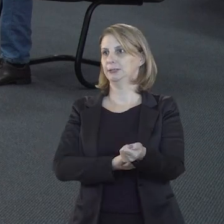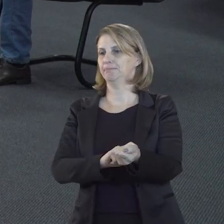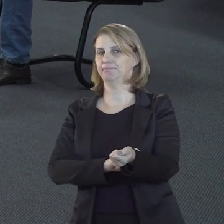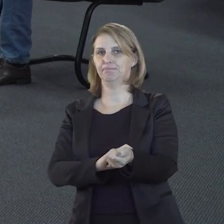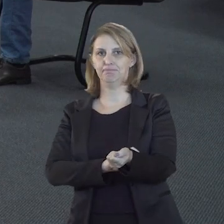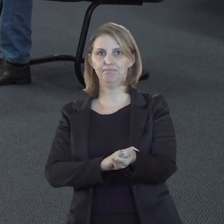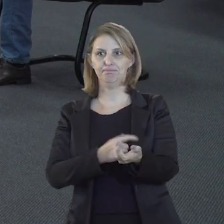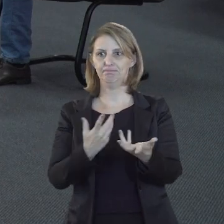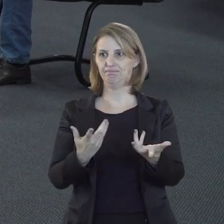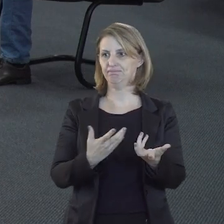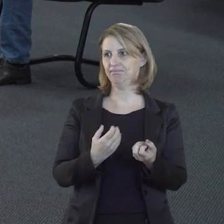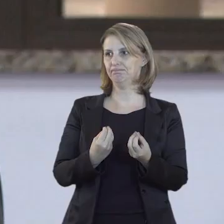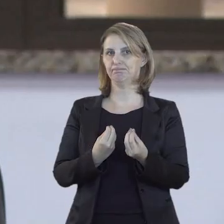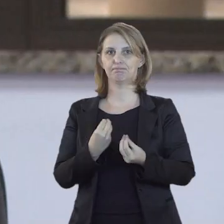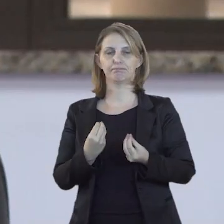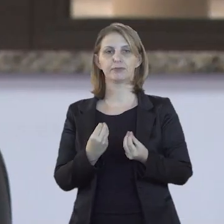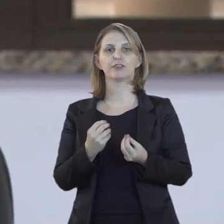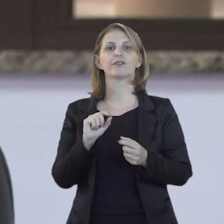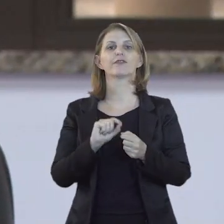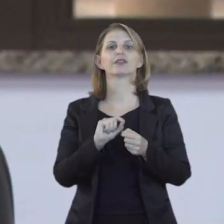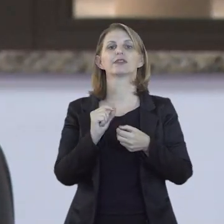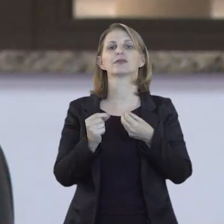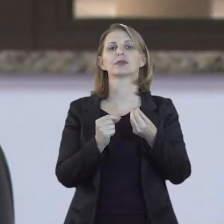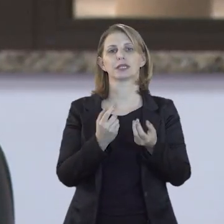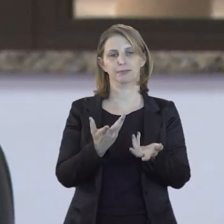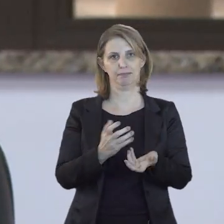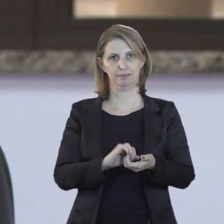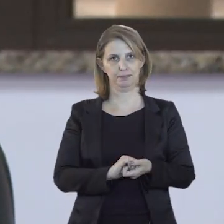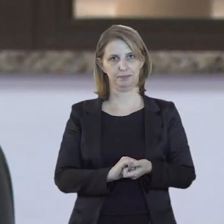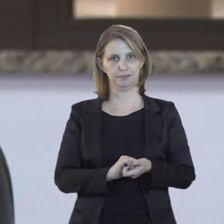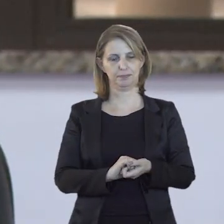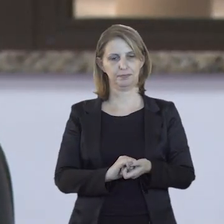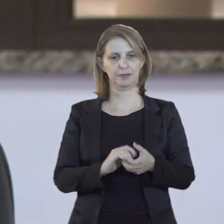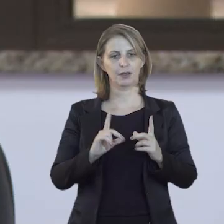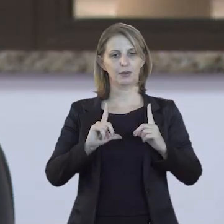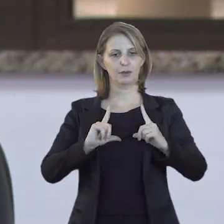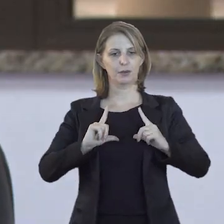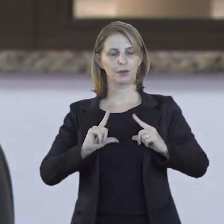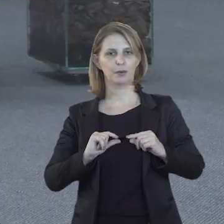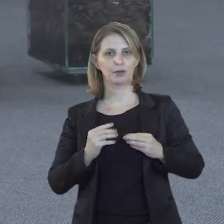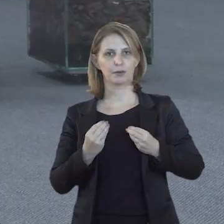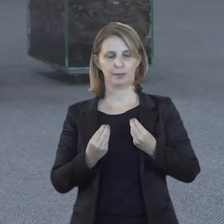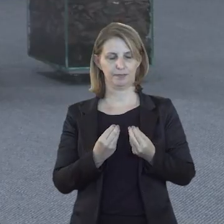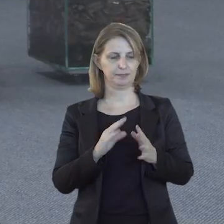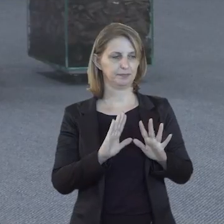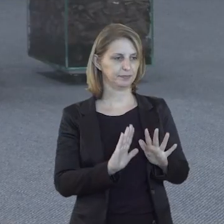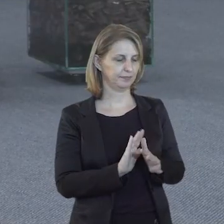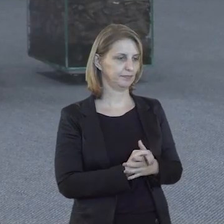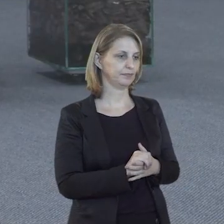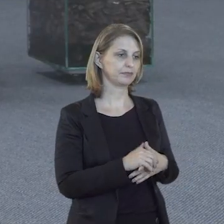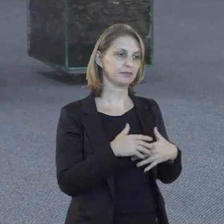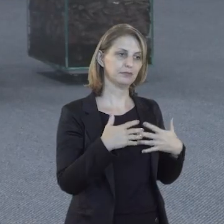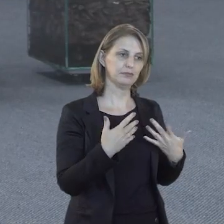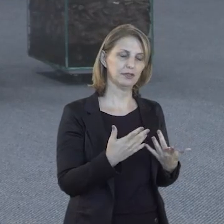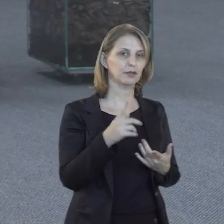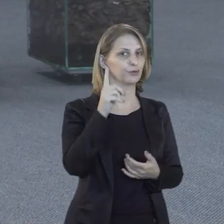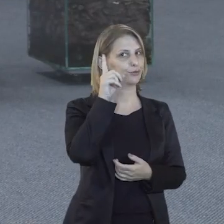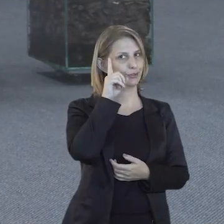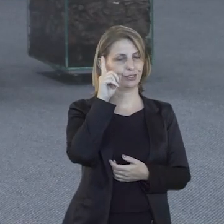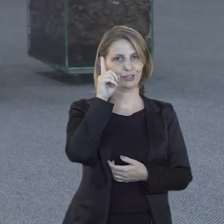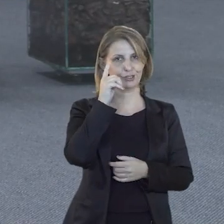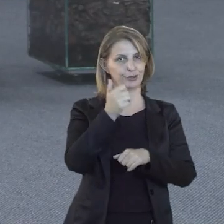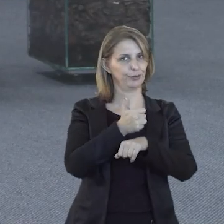com uma ansiedade extrema, estou percebendo que eu estou no meu limite. O que a gente pode fazer para amenizar isso?